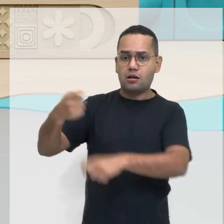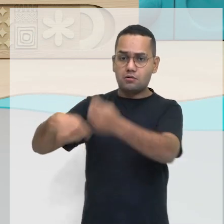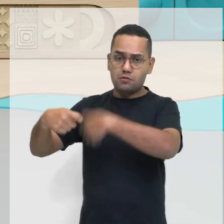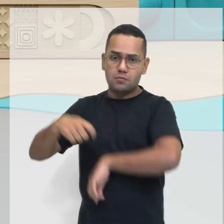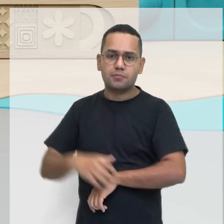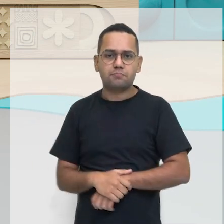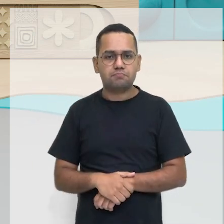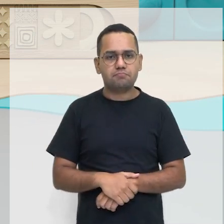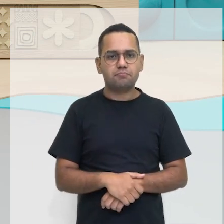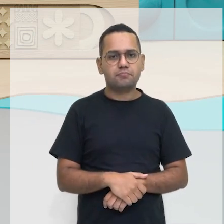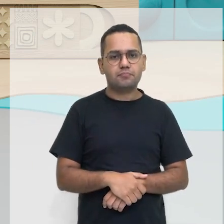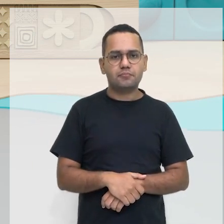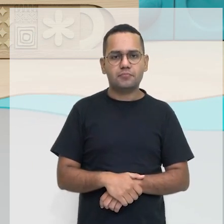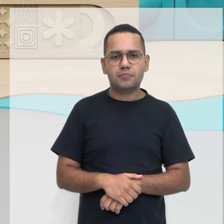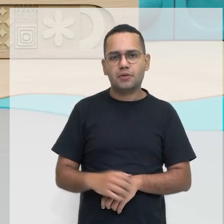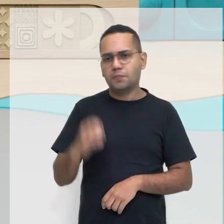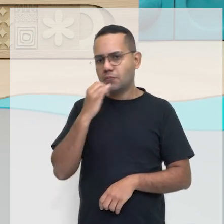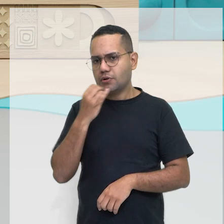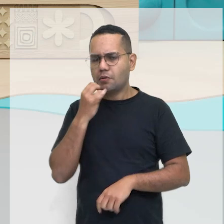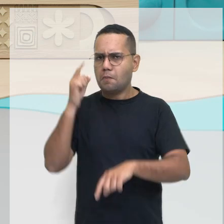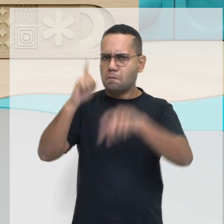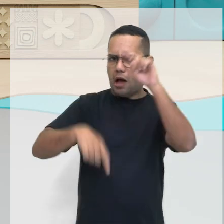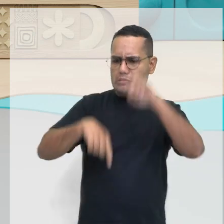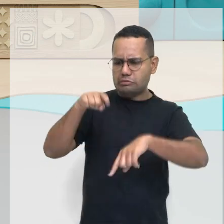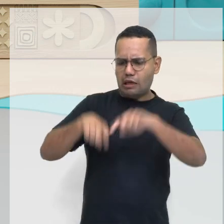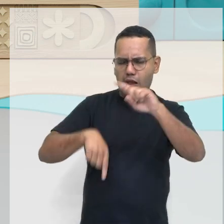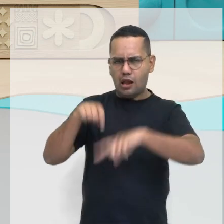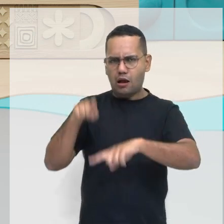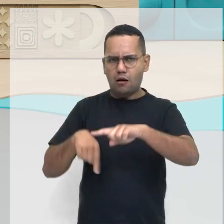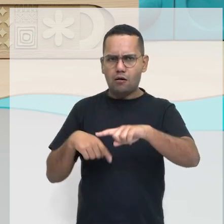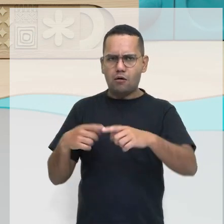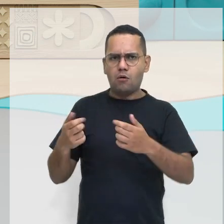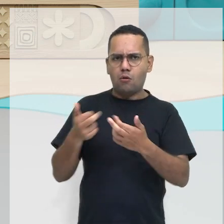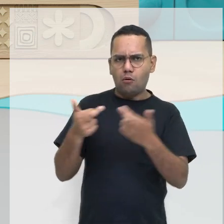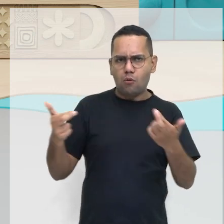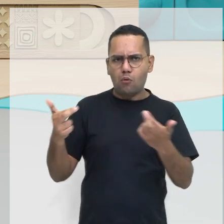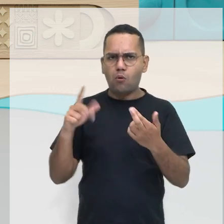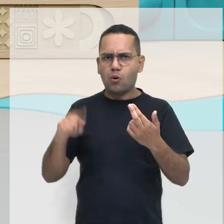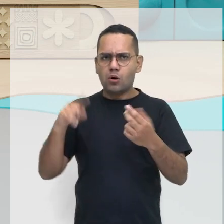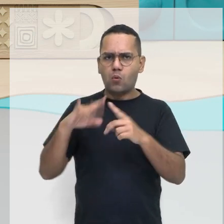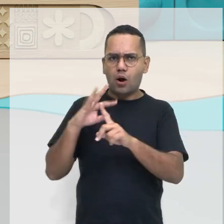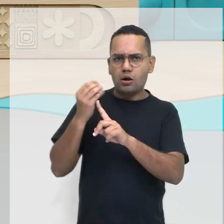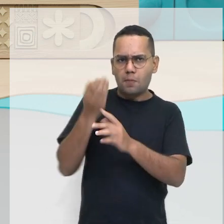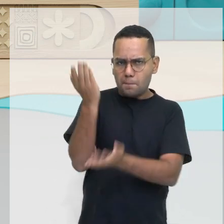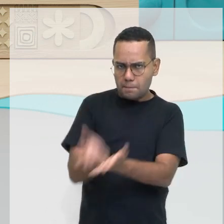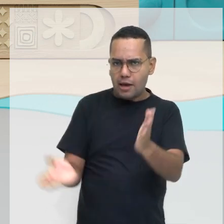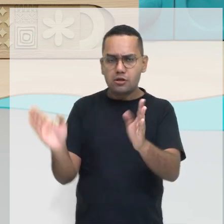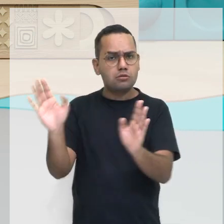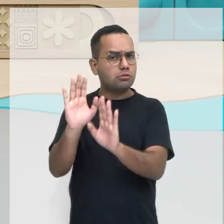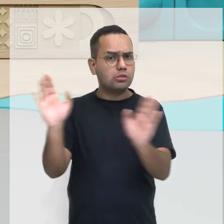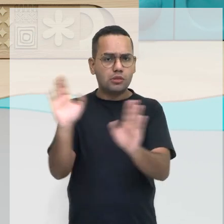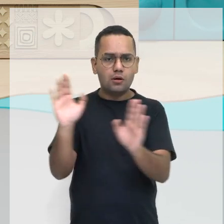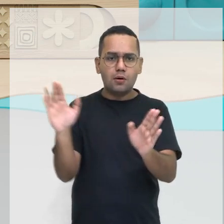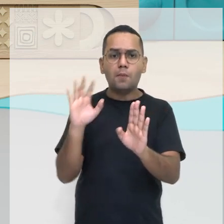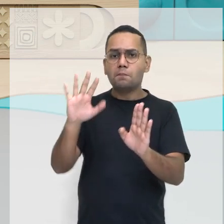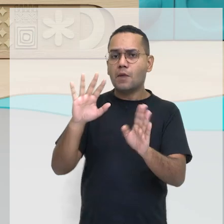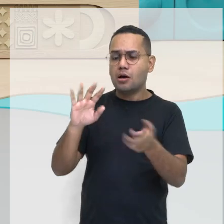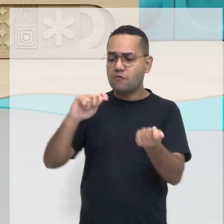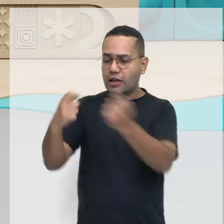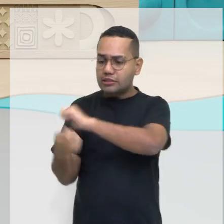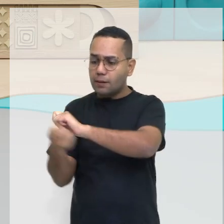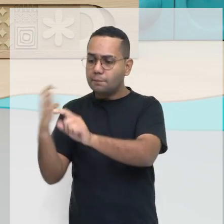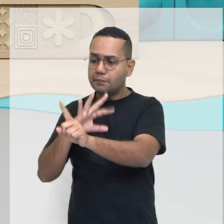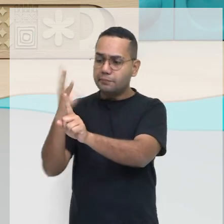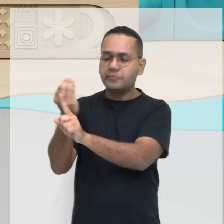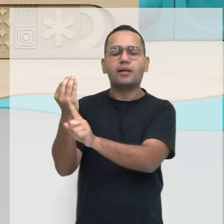vocês, ele vai perder? Não, ele vai ganhar um outro sentido com a ideia do artista.